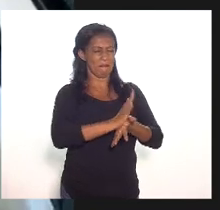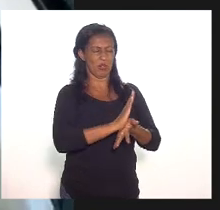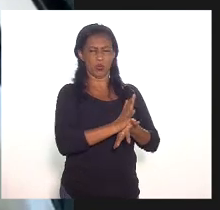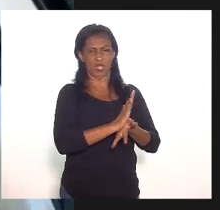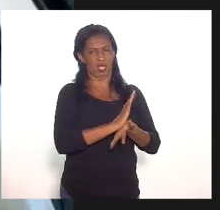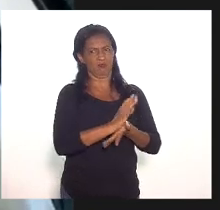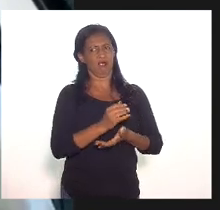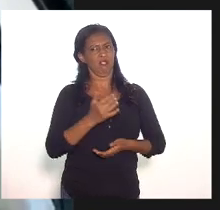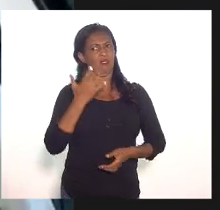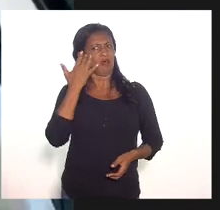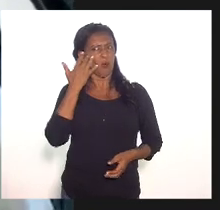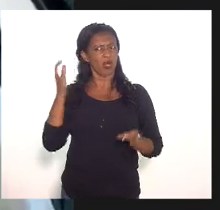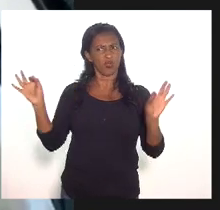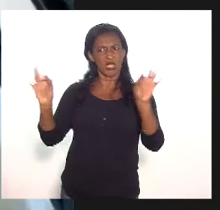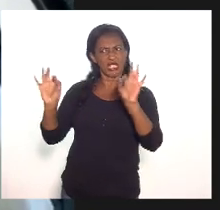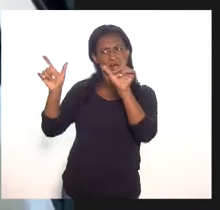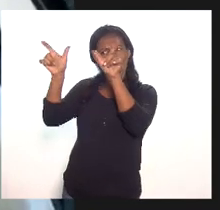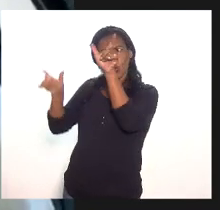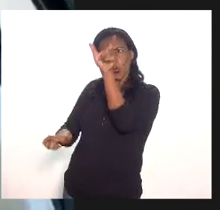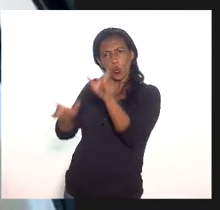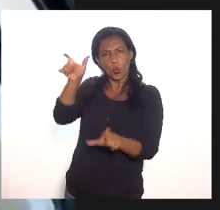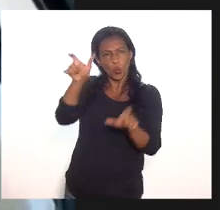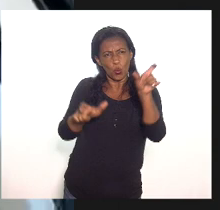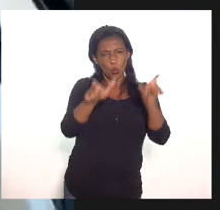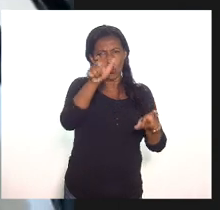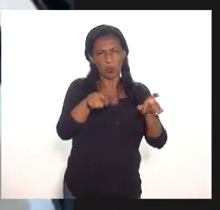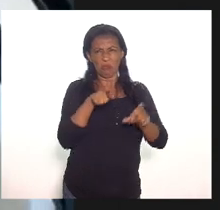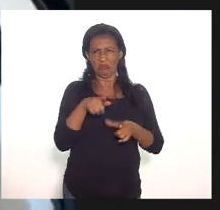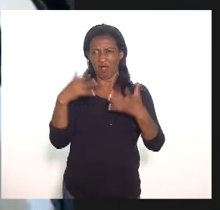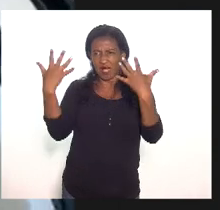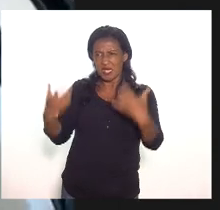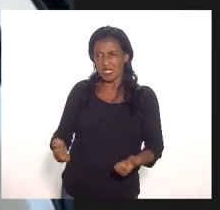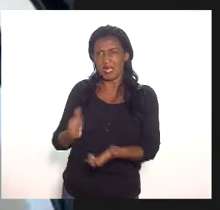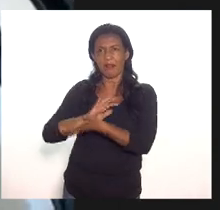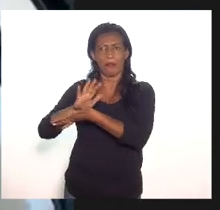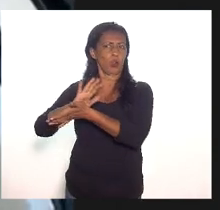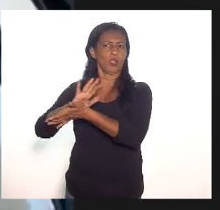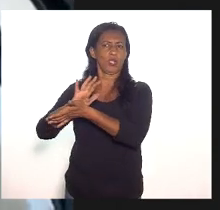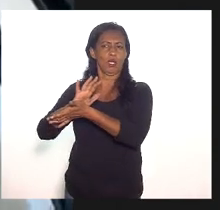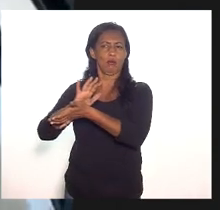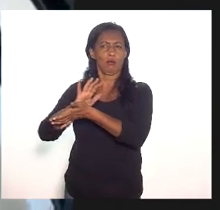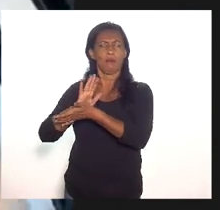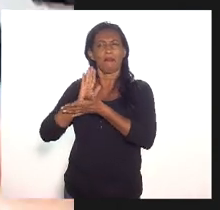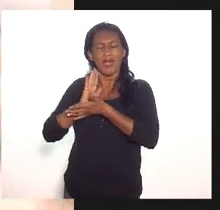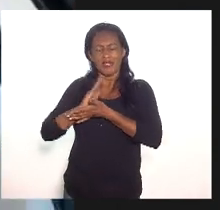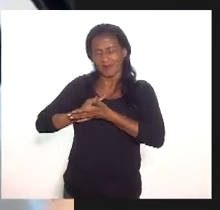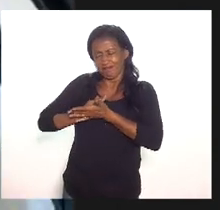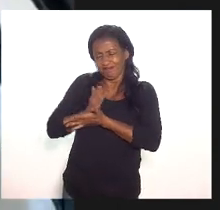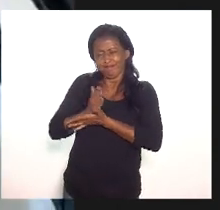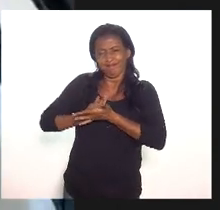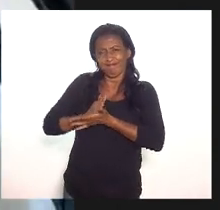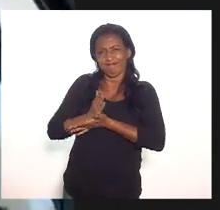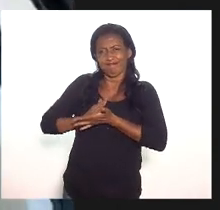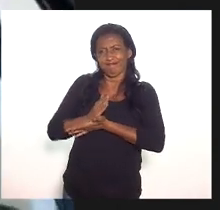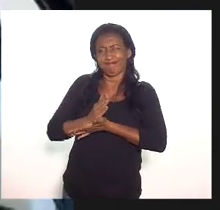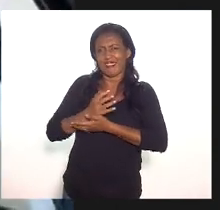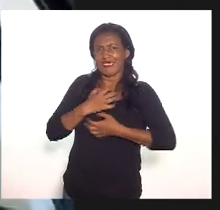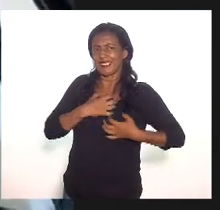a favor do preconceito. Mas algo que me incomoda há muitos anos é ver que minorias